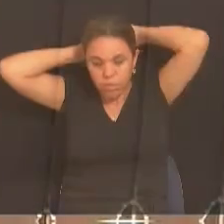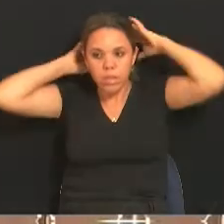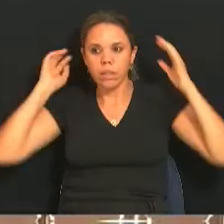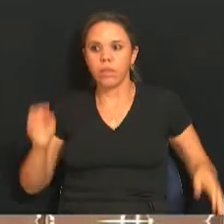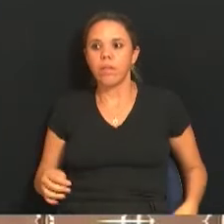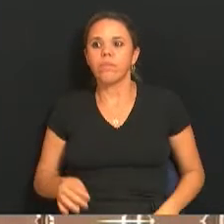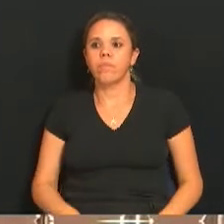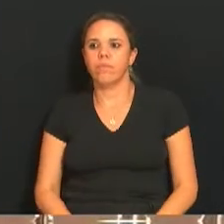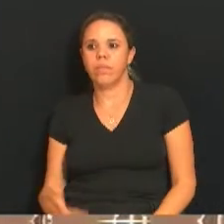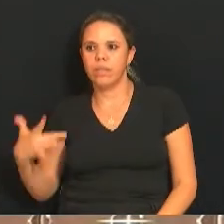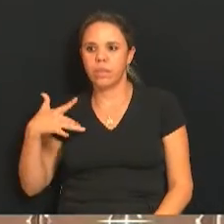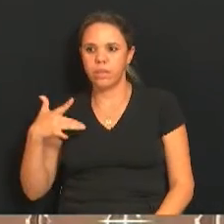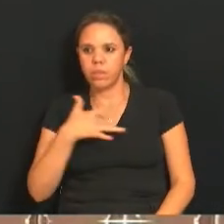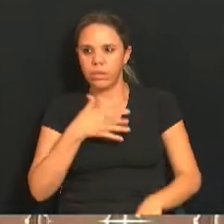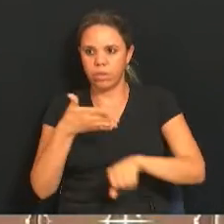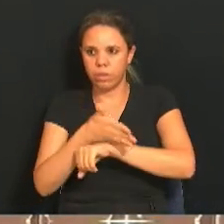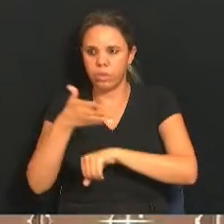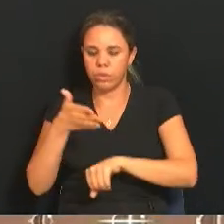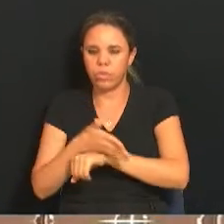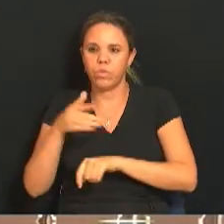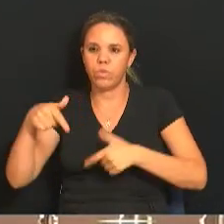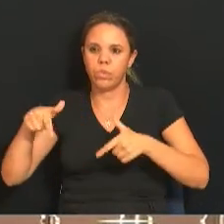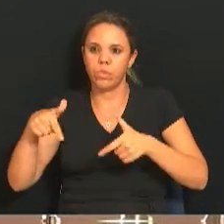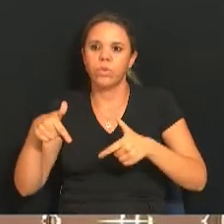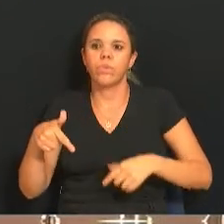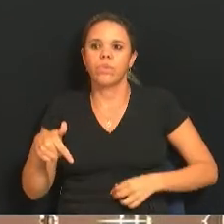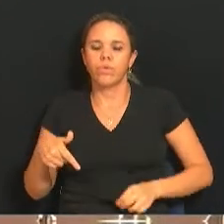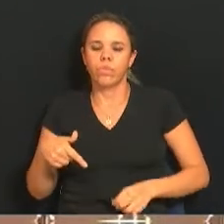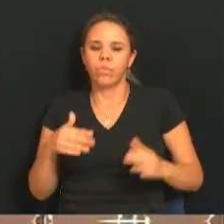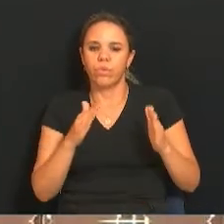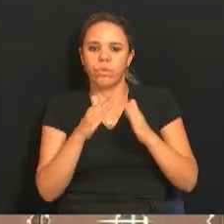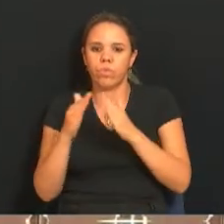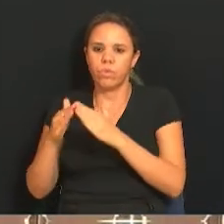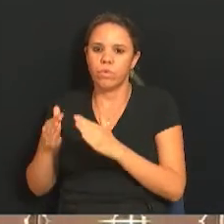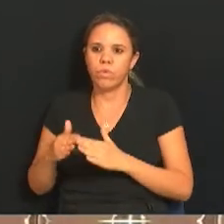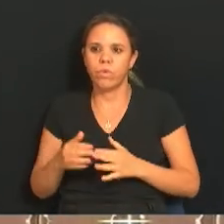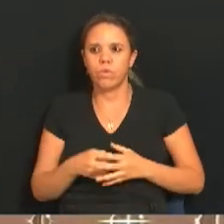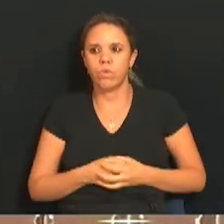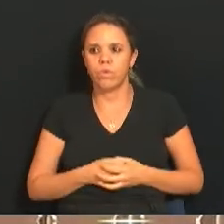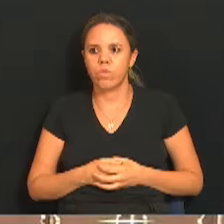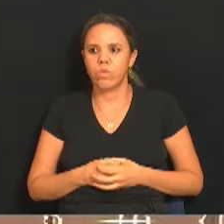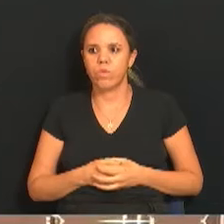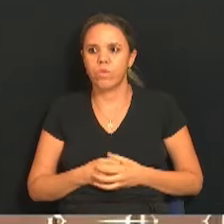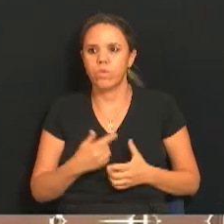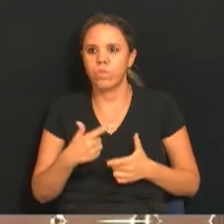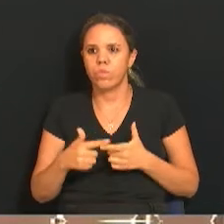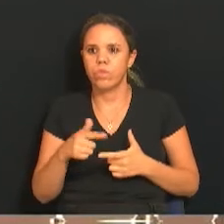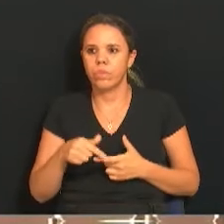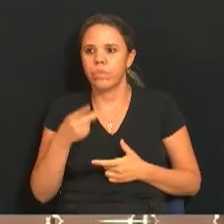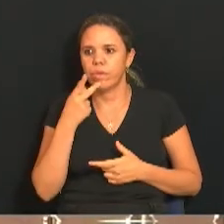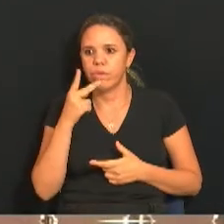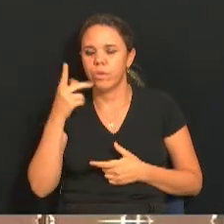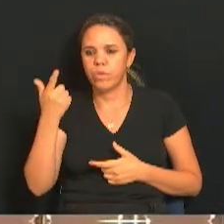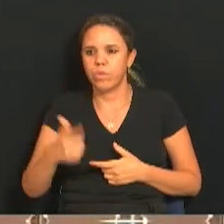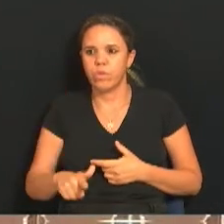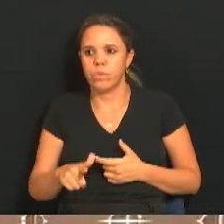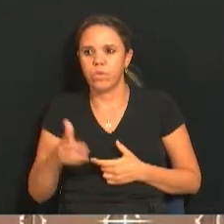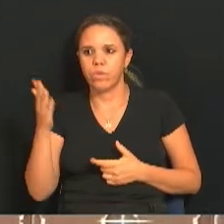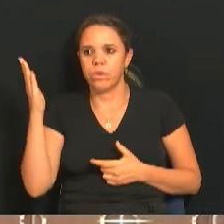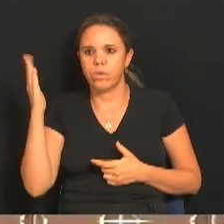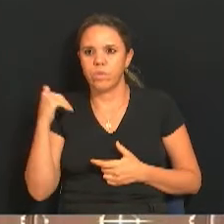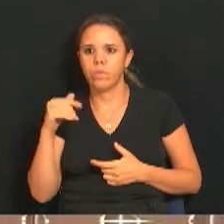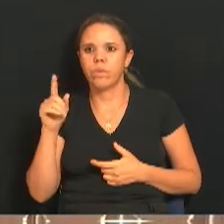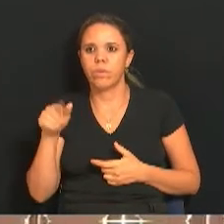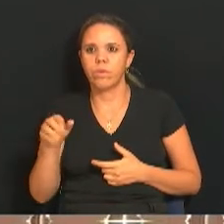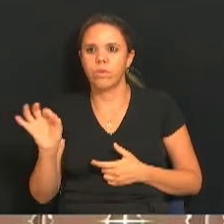da saúde, do trabalho, né, a questão de moradia, né, o problema, você disse mais de uma vez, a gente sabe que é exatamente